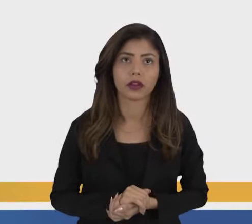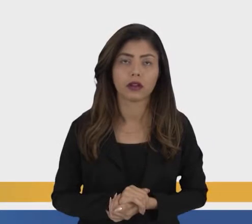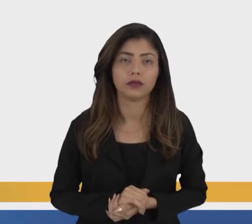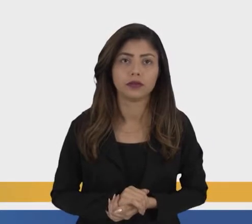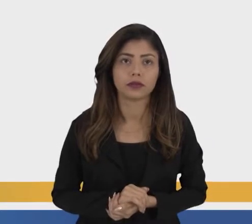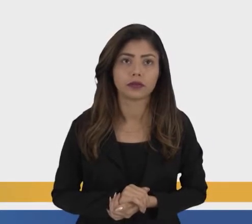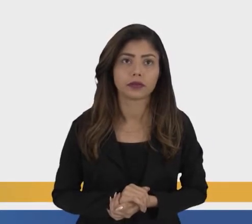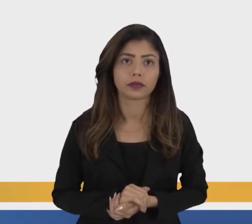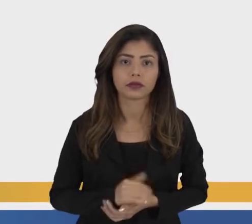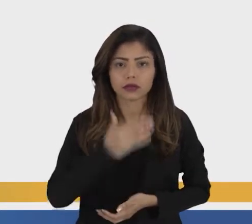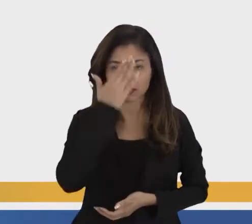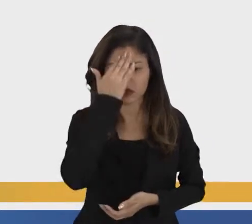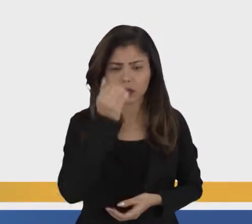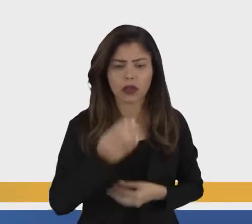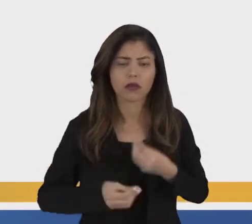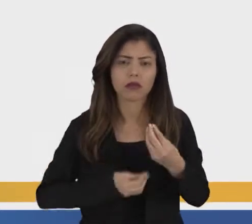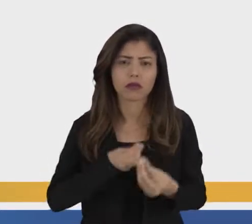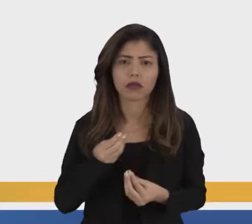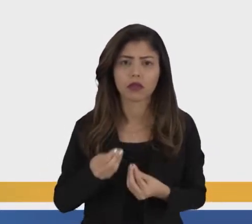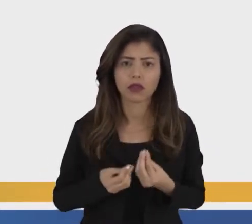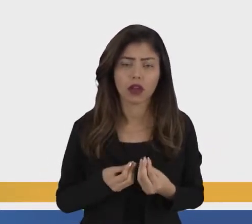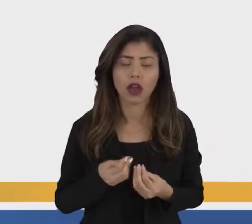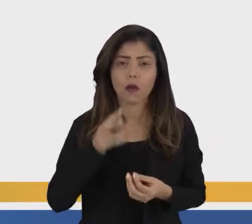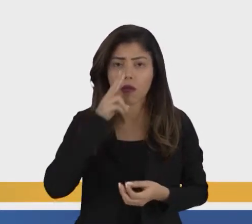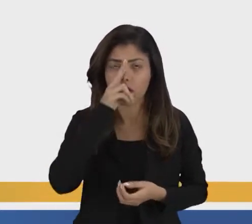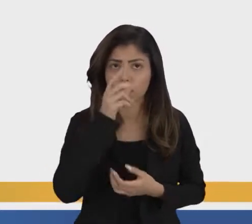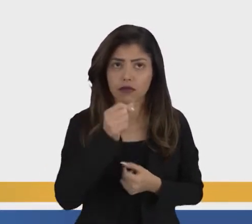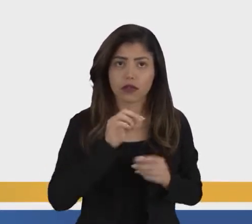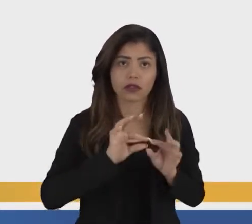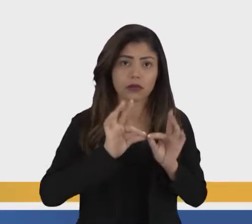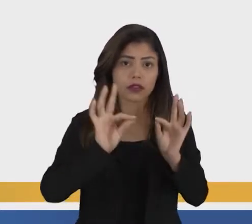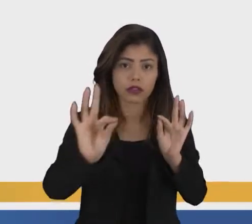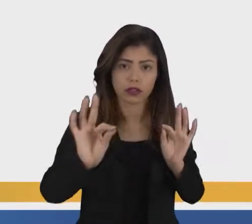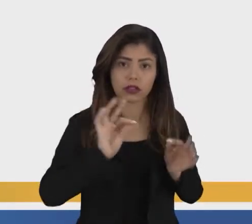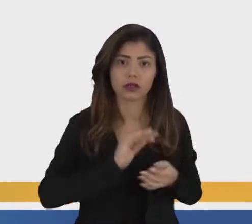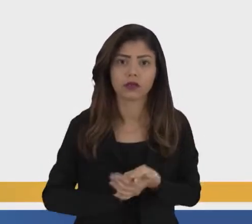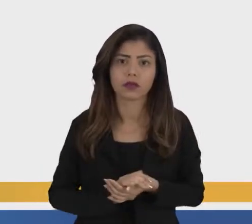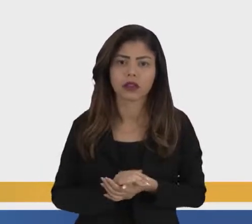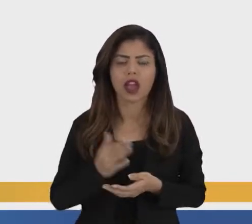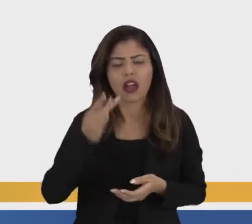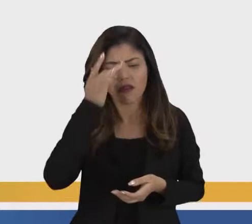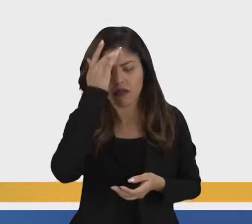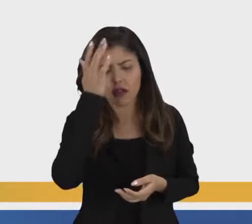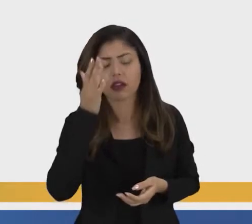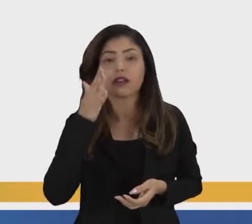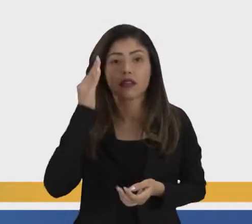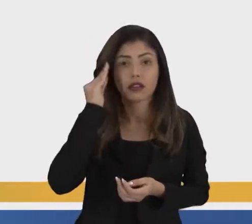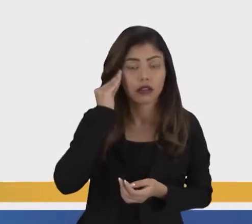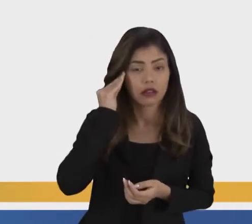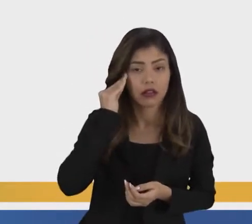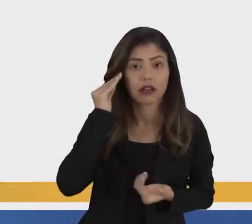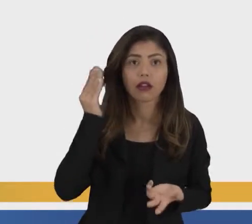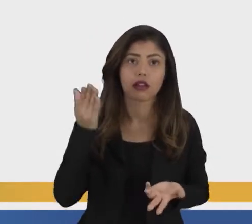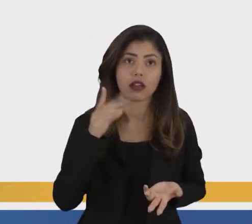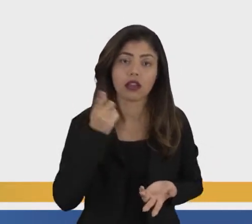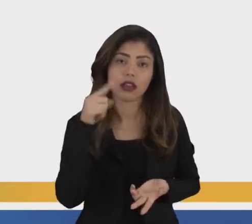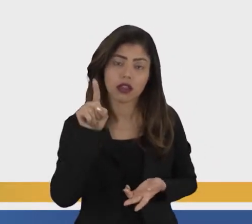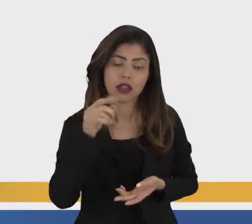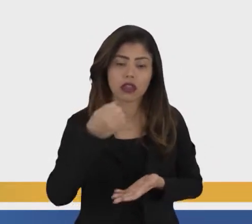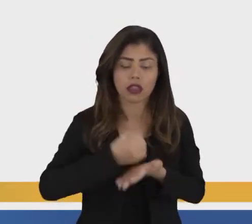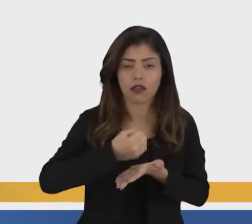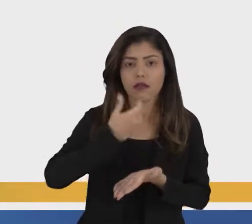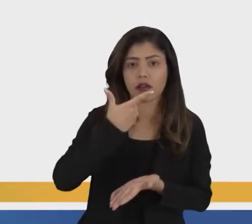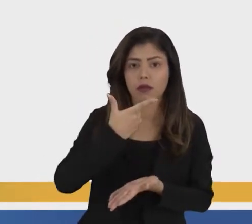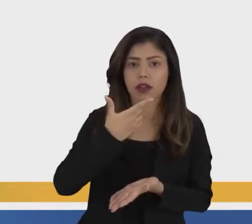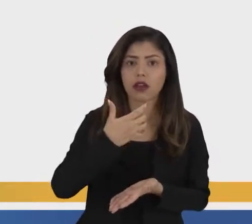aqui então saber como é que as forças são medidas. É comum a gente, às vezes, ir na farmácia ou